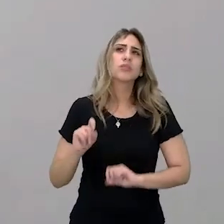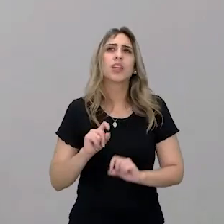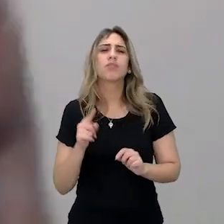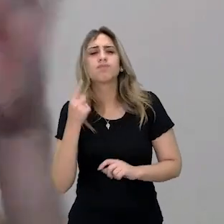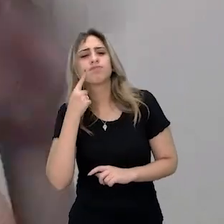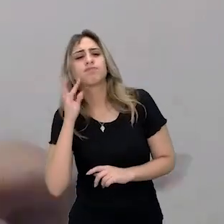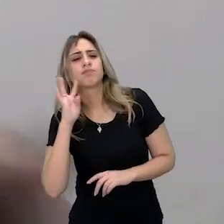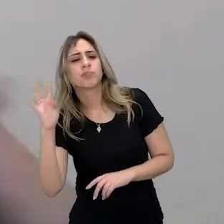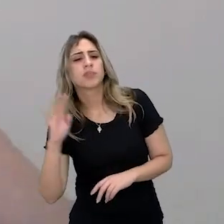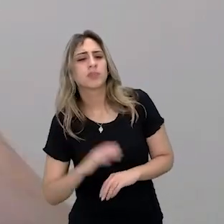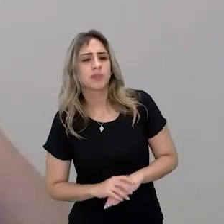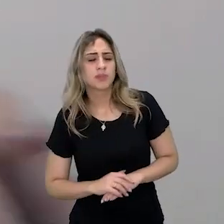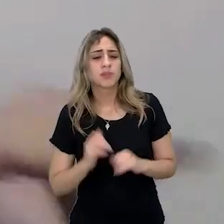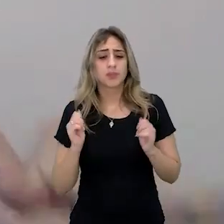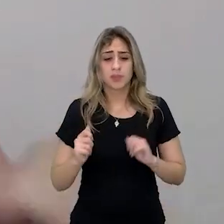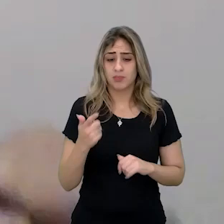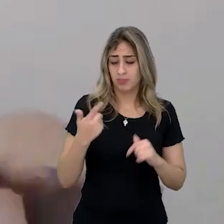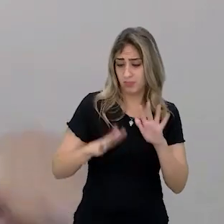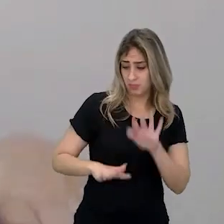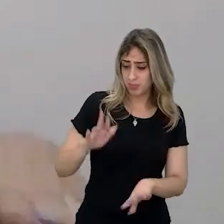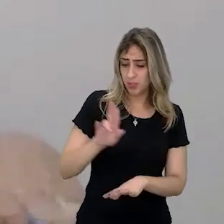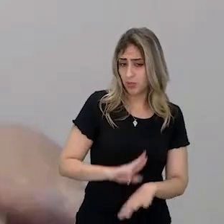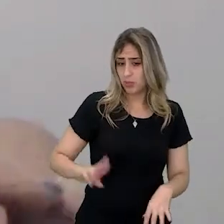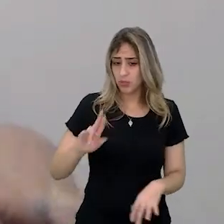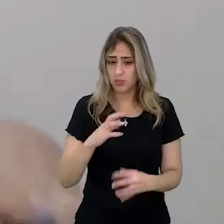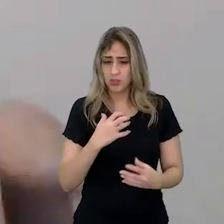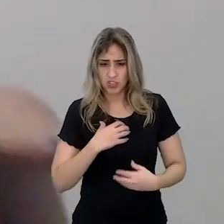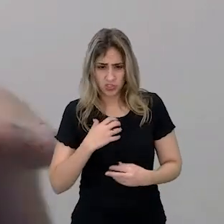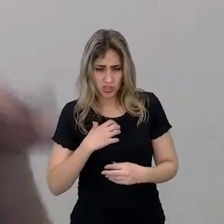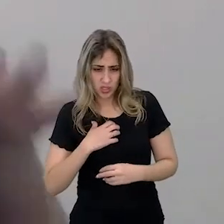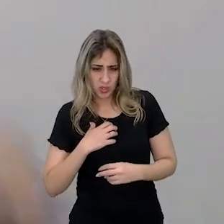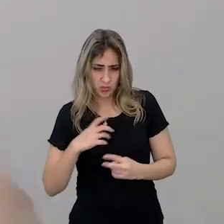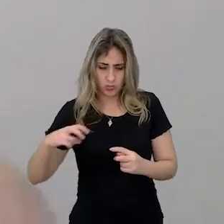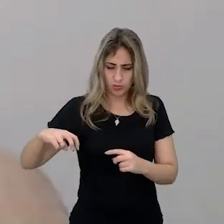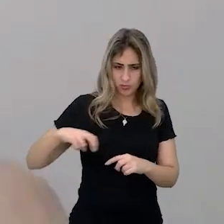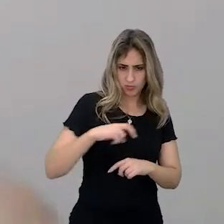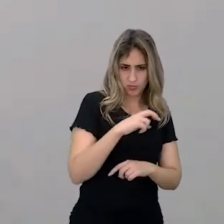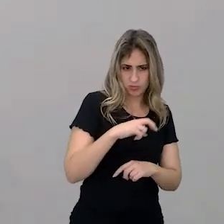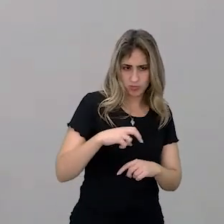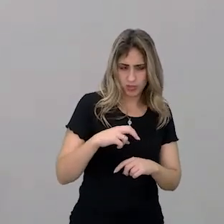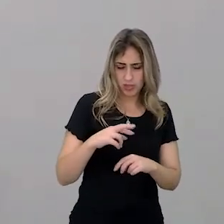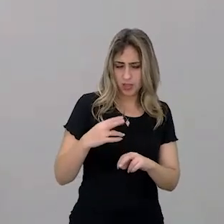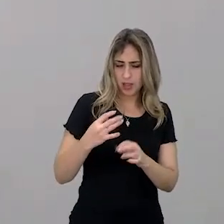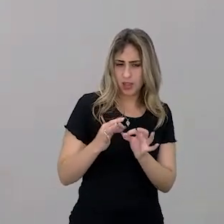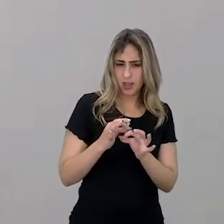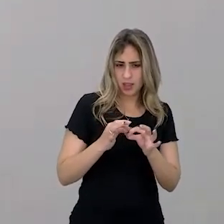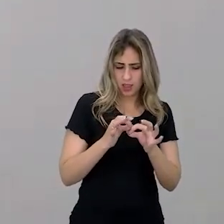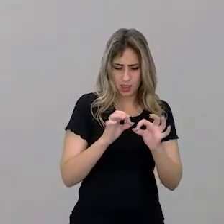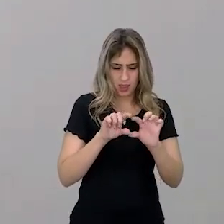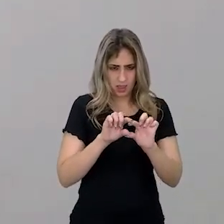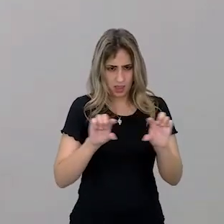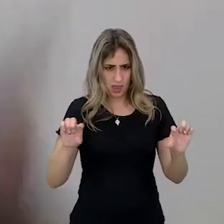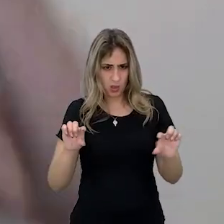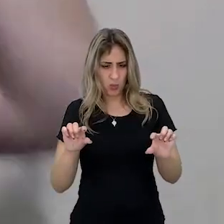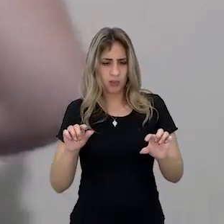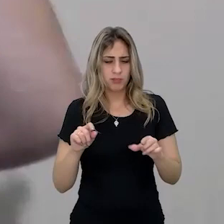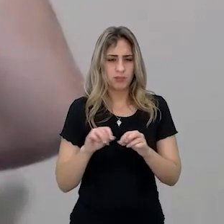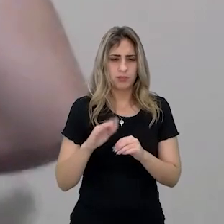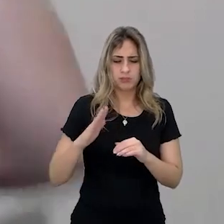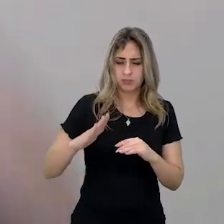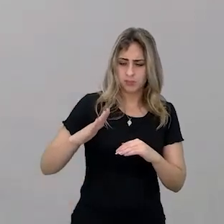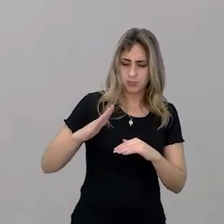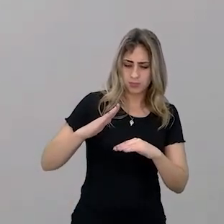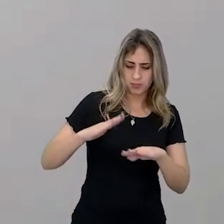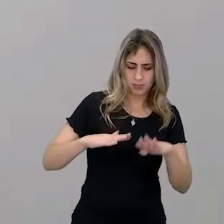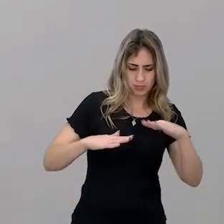pensar? Ele pode, de repente, utilizar uma espécie de gangorra, pegar, fazer com uma régua, e aí ele bate de um lado